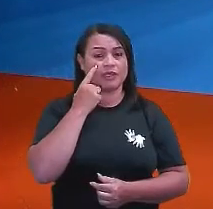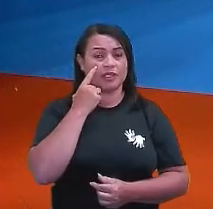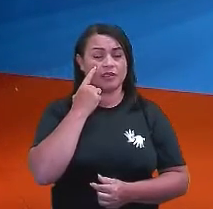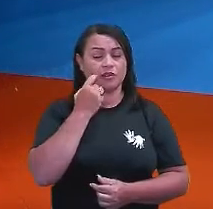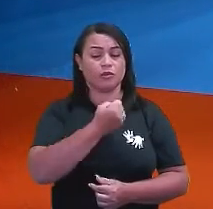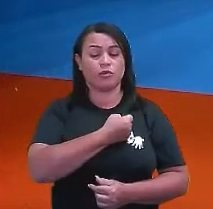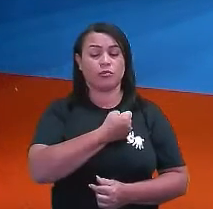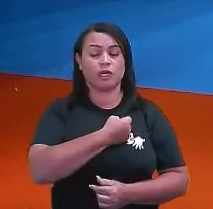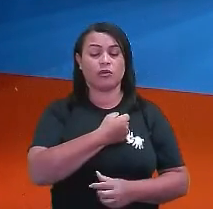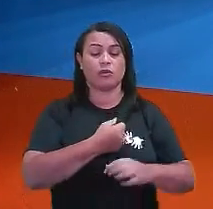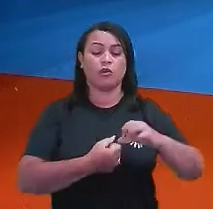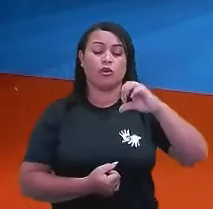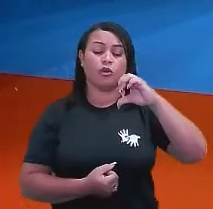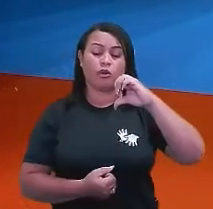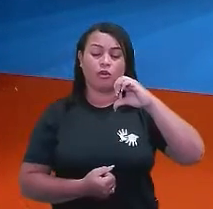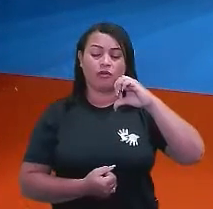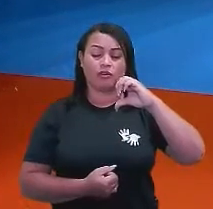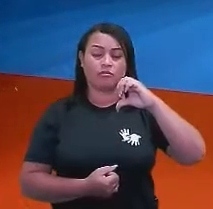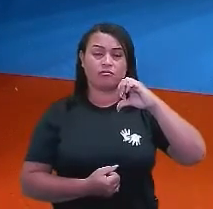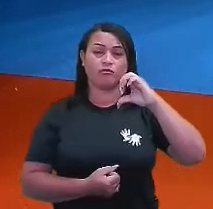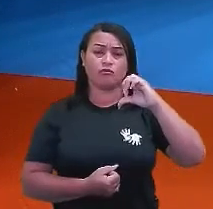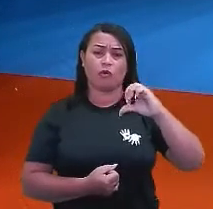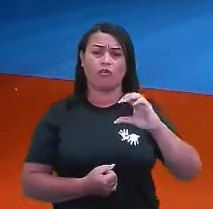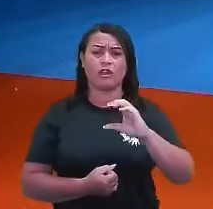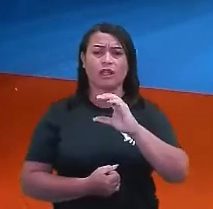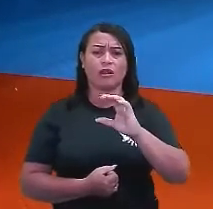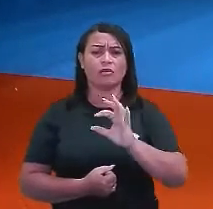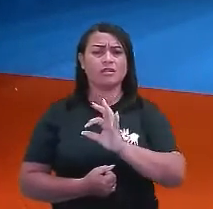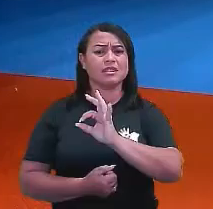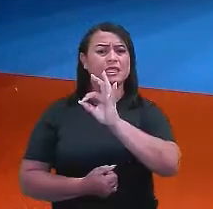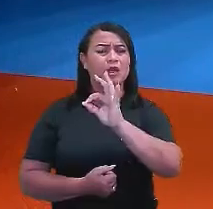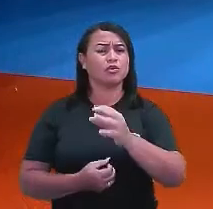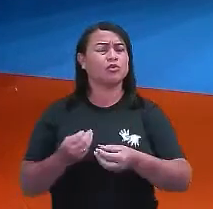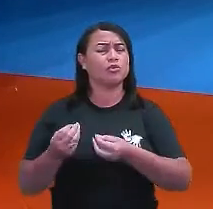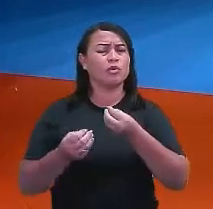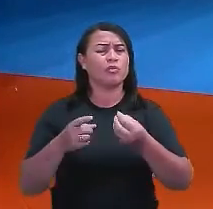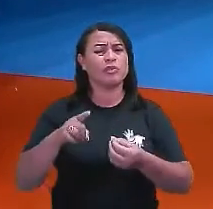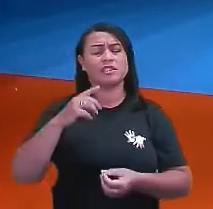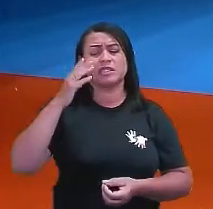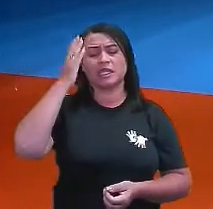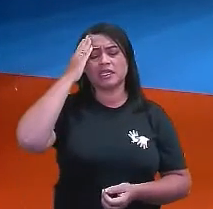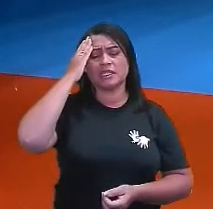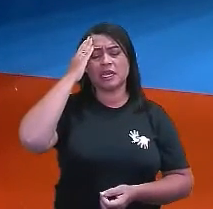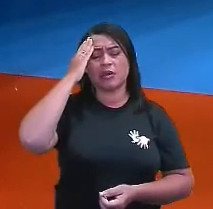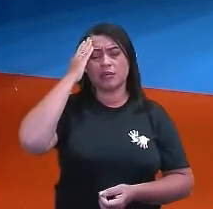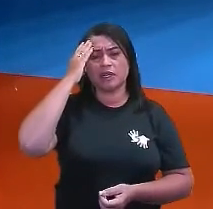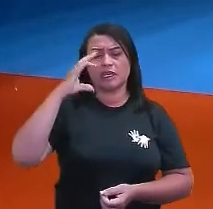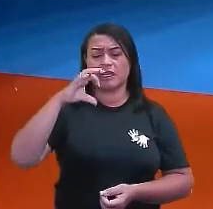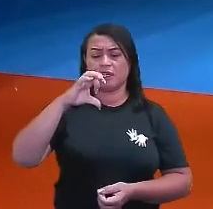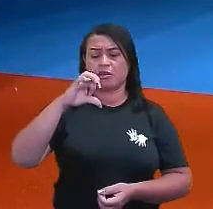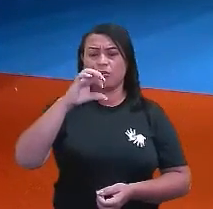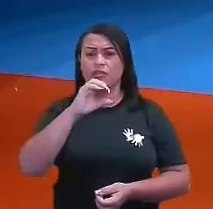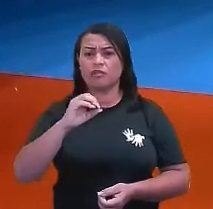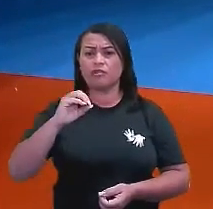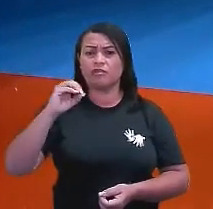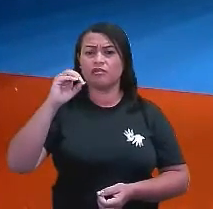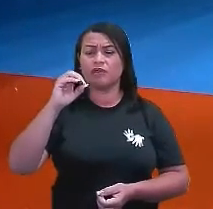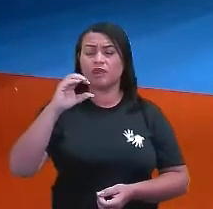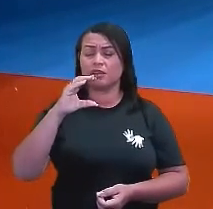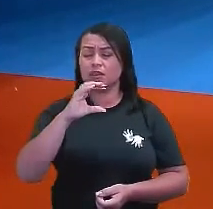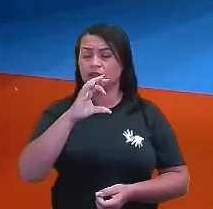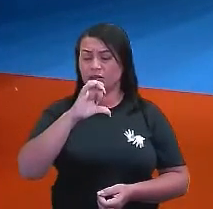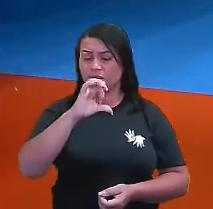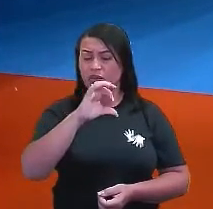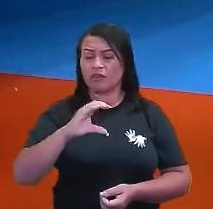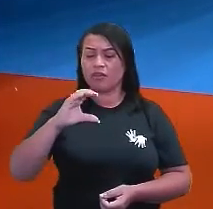Então, foi 9 graus. Ah, professora, como é que a senhora sabe que é 9 graus? Porque eu estou vendo aí